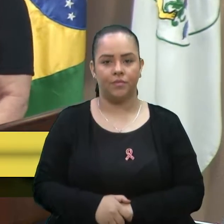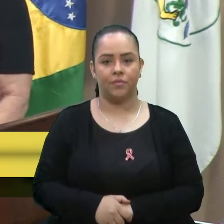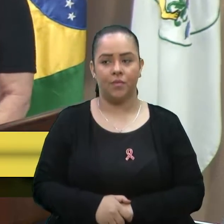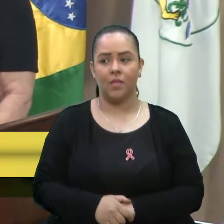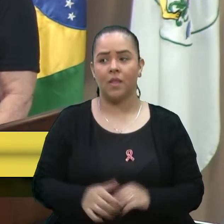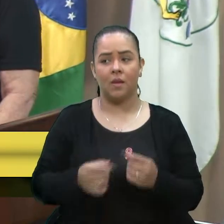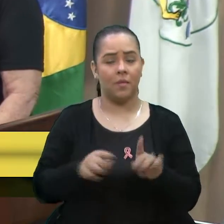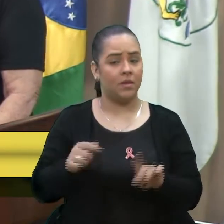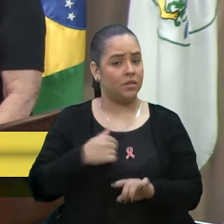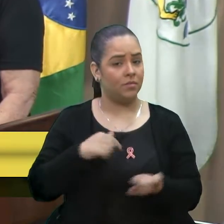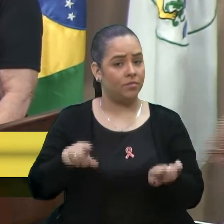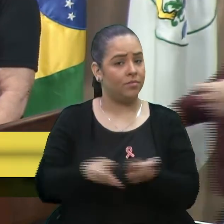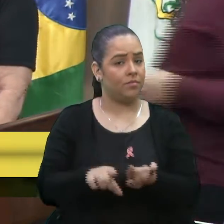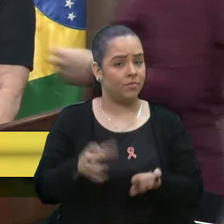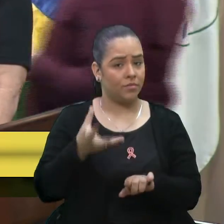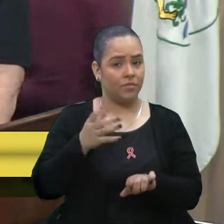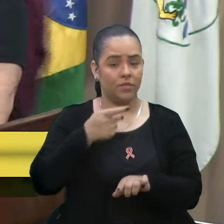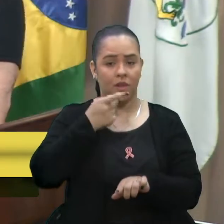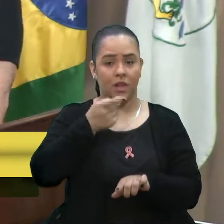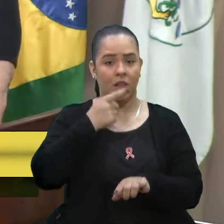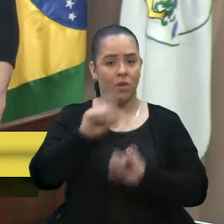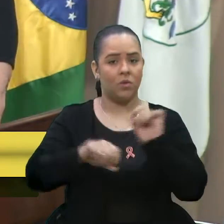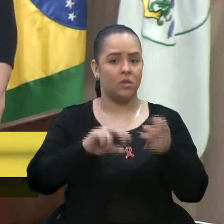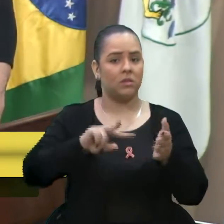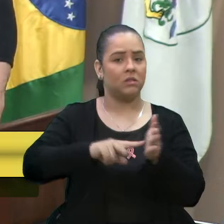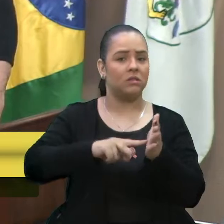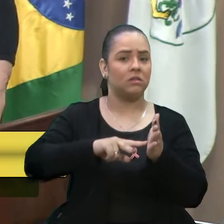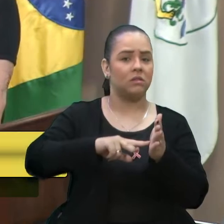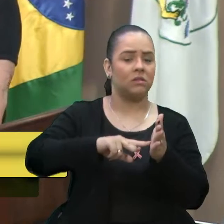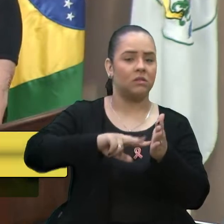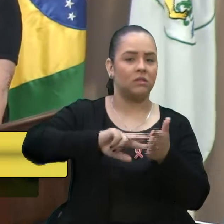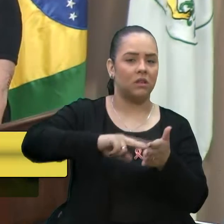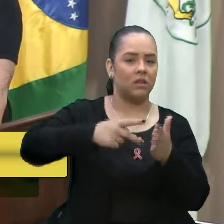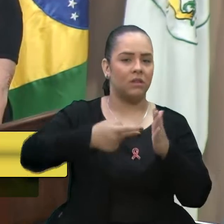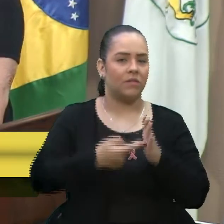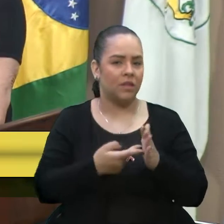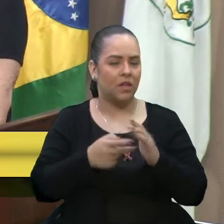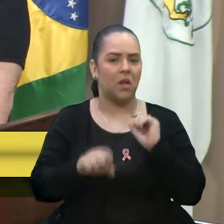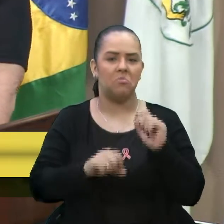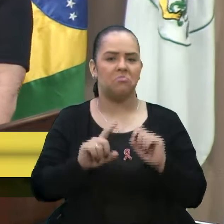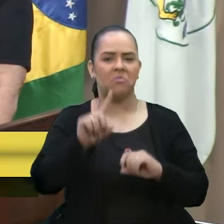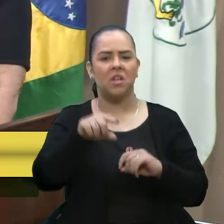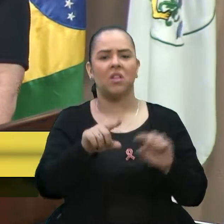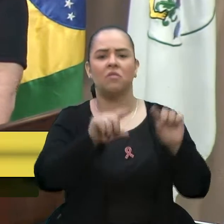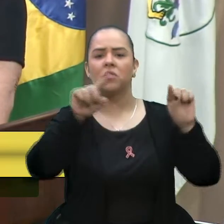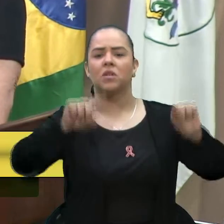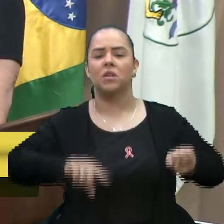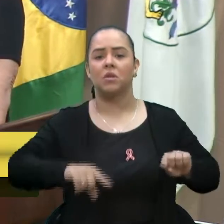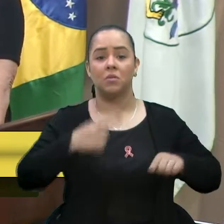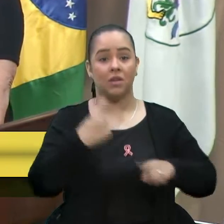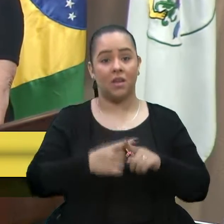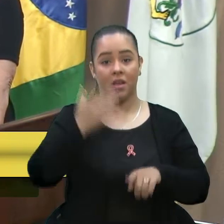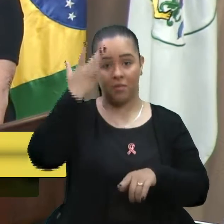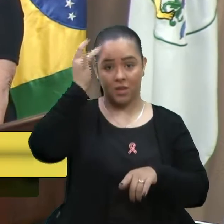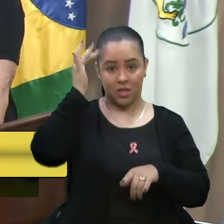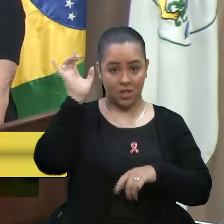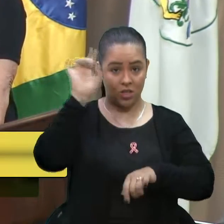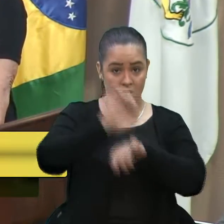eu também quero dizer o que significa, quem são, afinal, esses servidores, que amanhã é um dia dedicado a